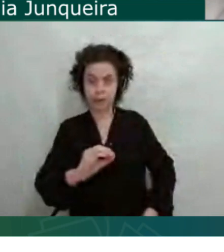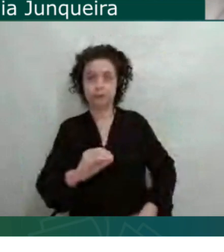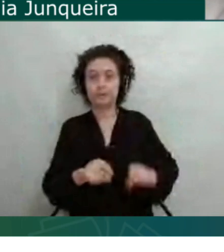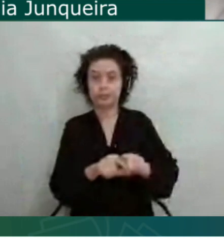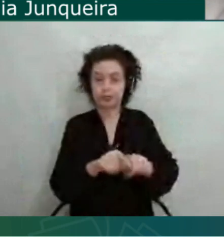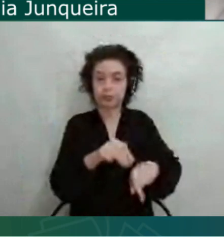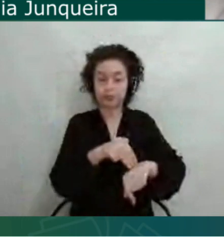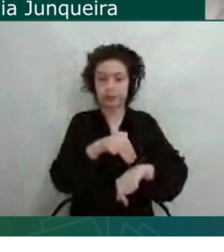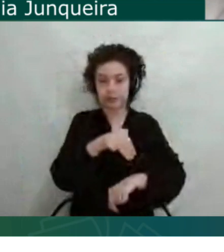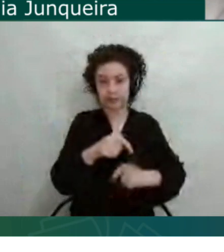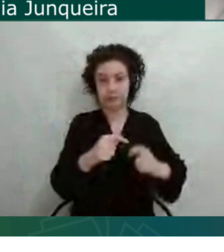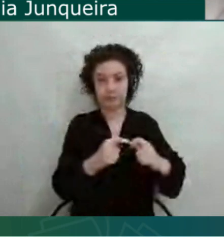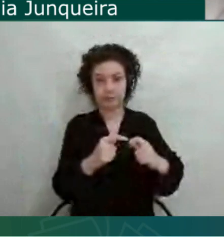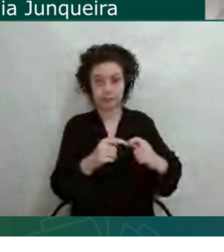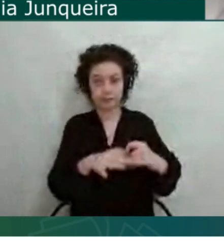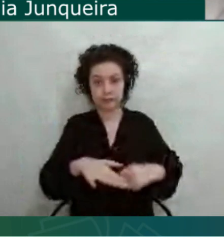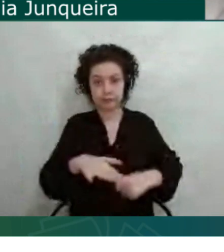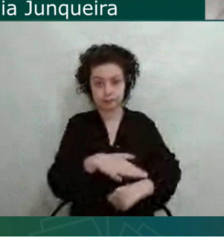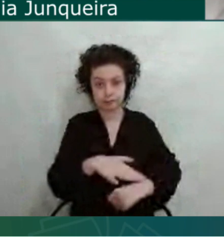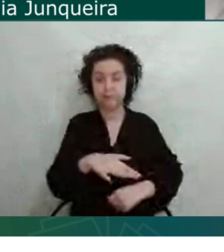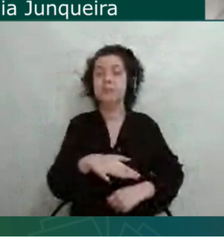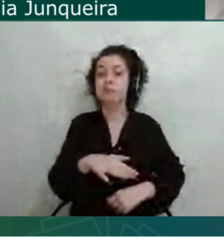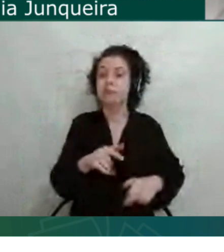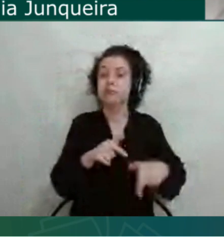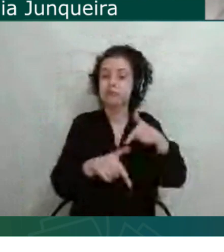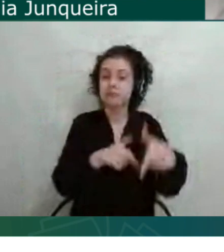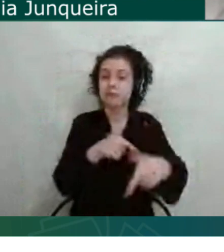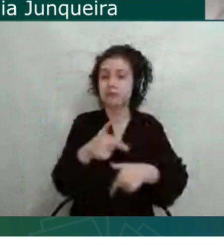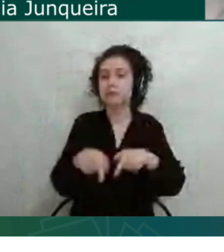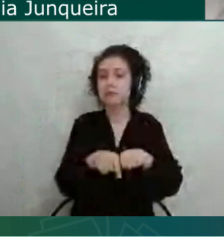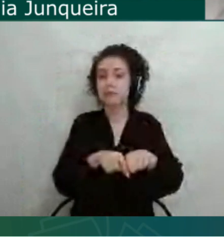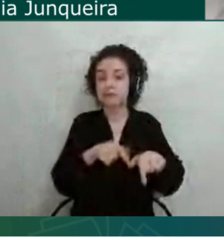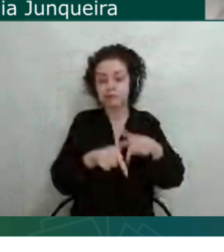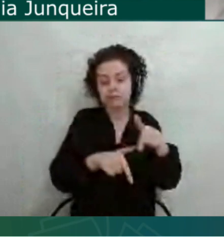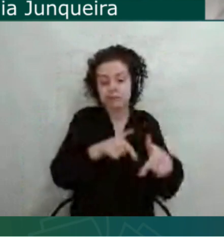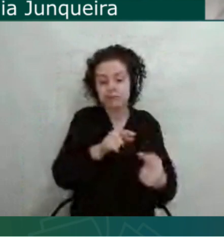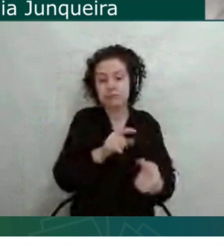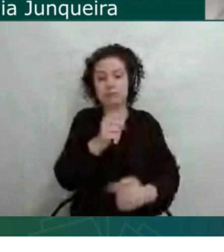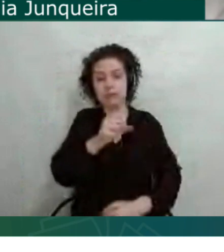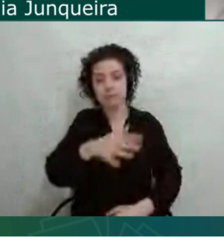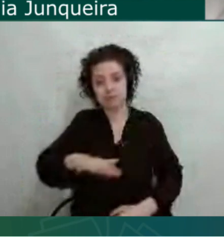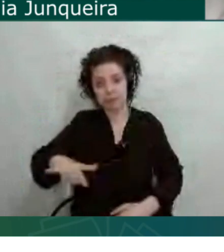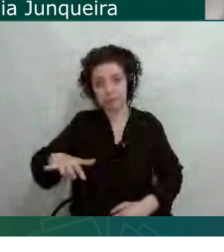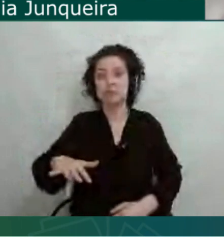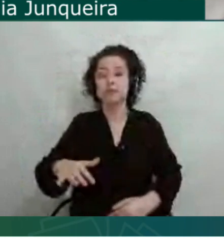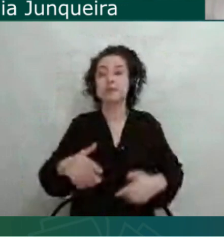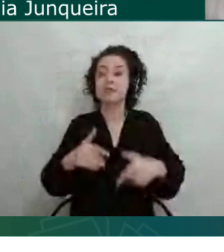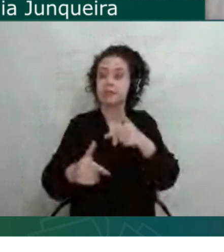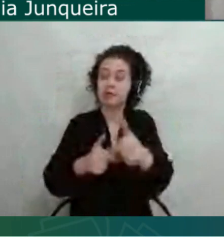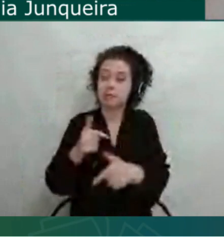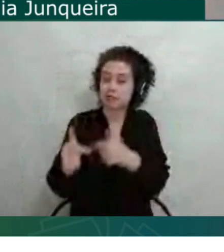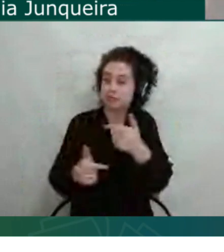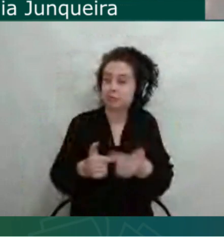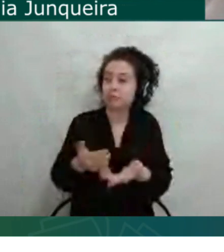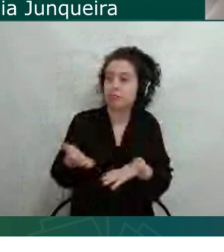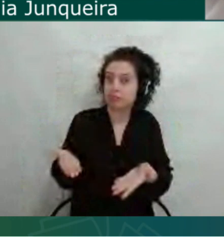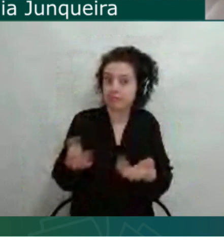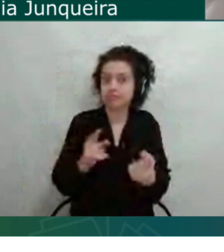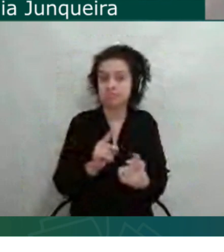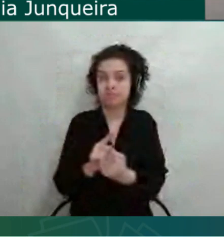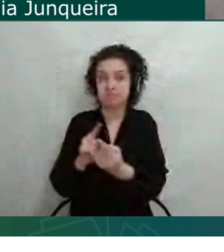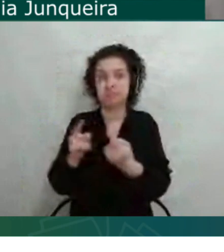medicina e trabalha também na Baixada Santista, né, numa atuação também bastante vigorosa,